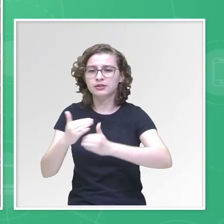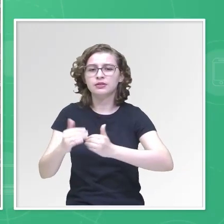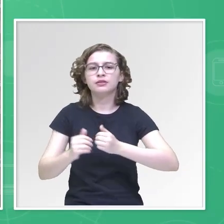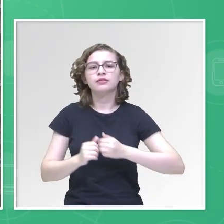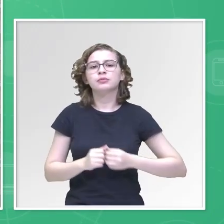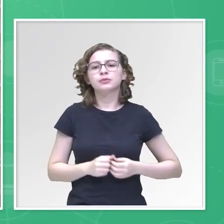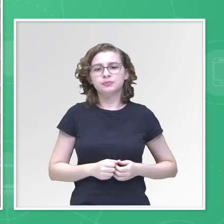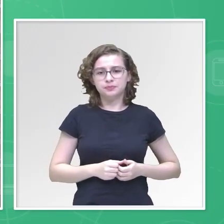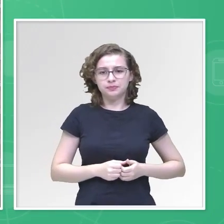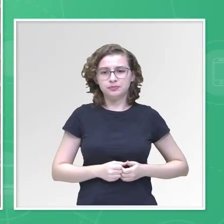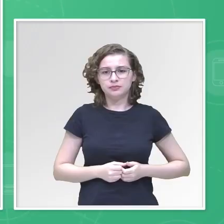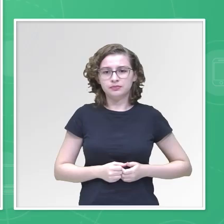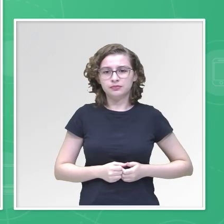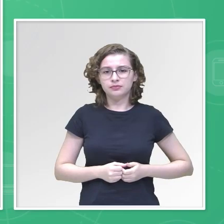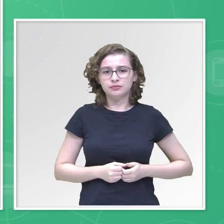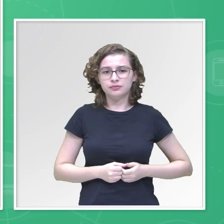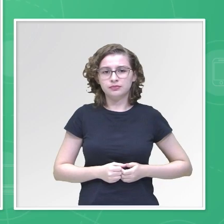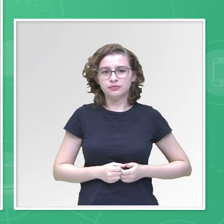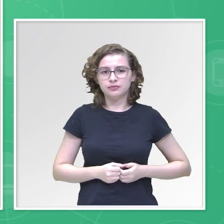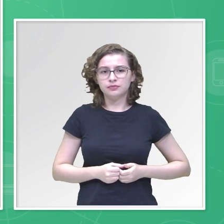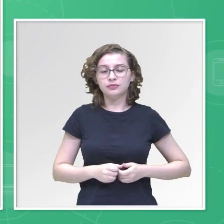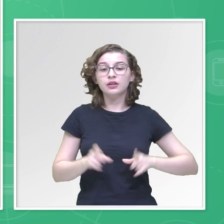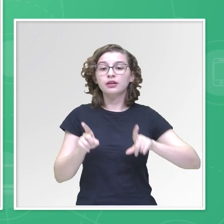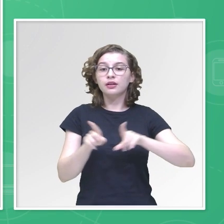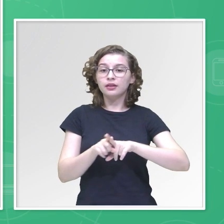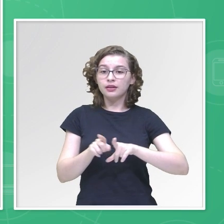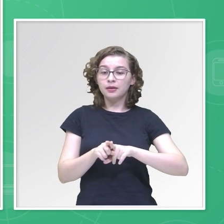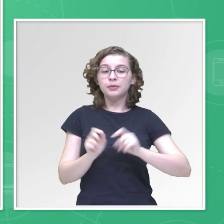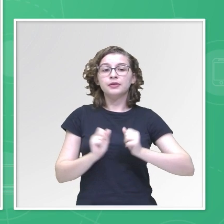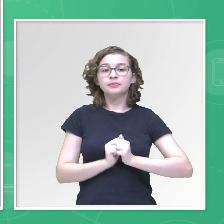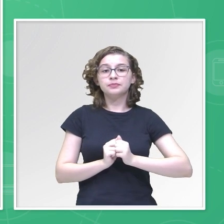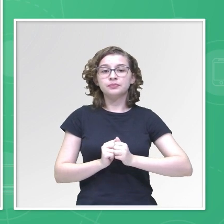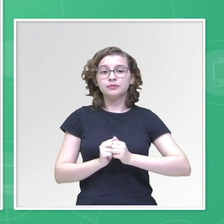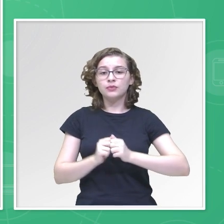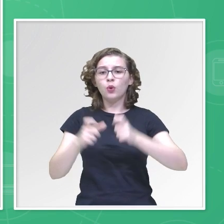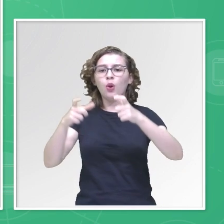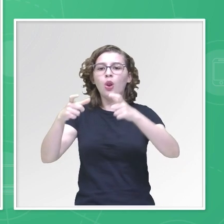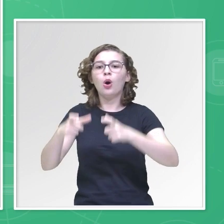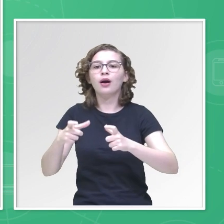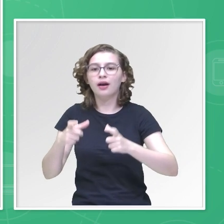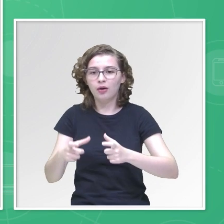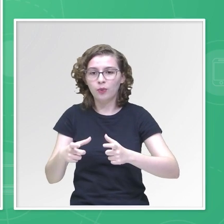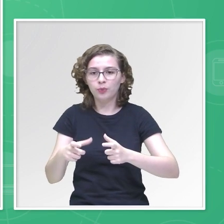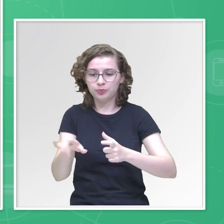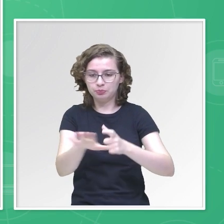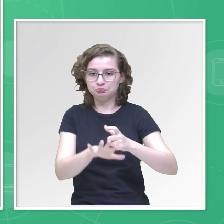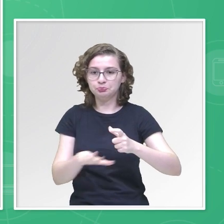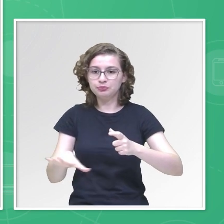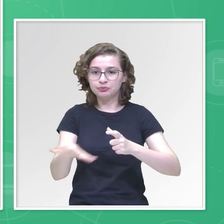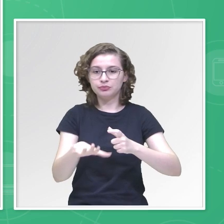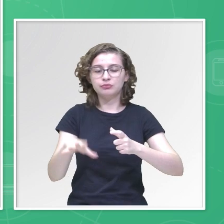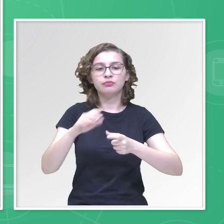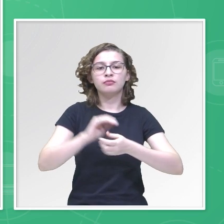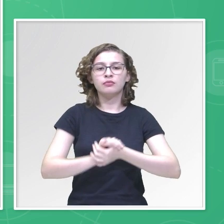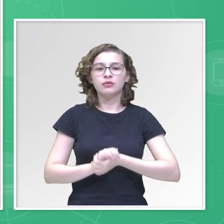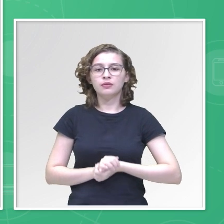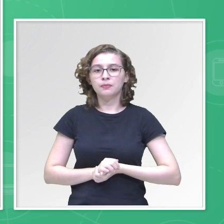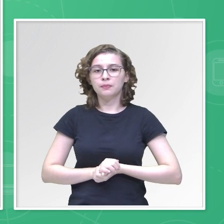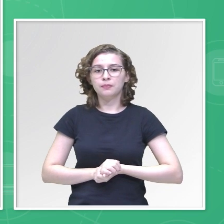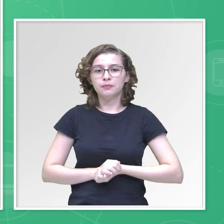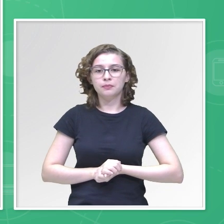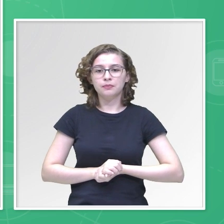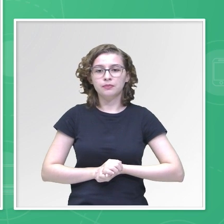situado no tempo e nós temos também o espaço o espaço então é o